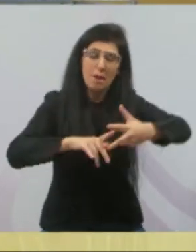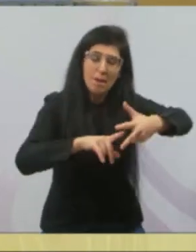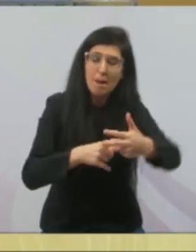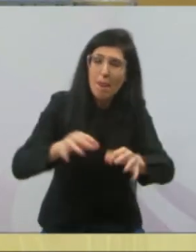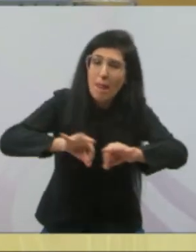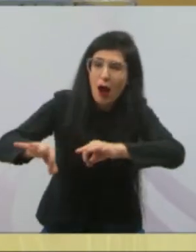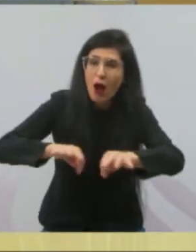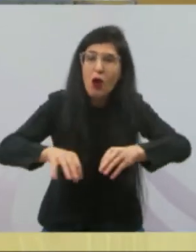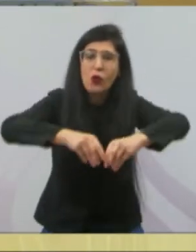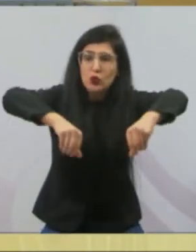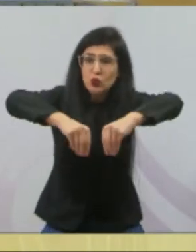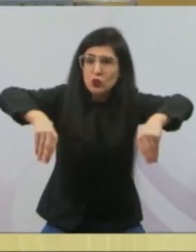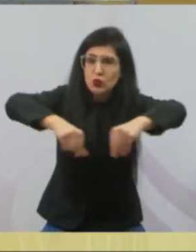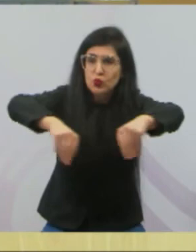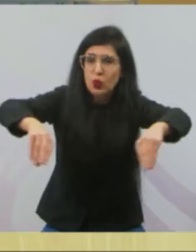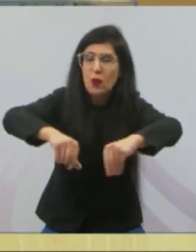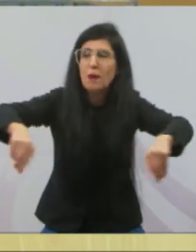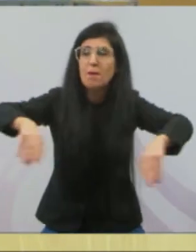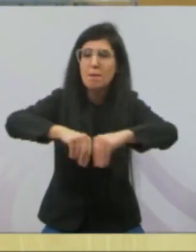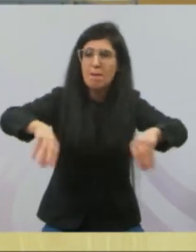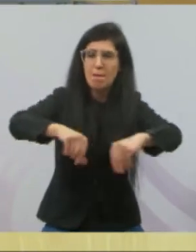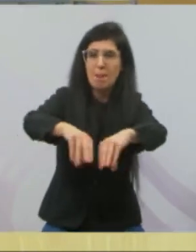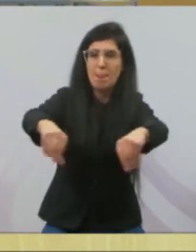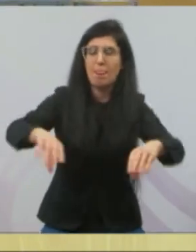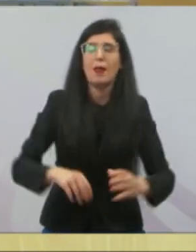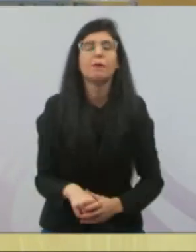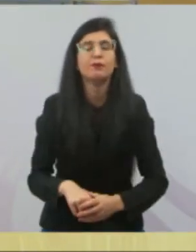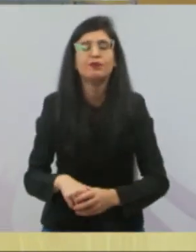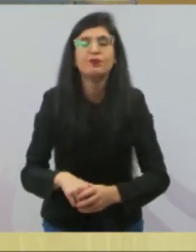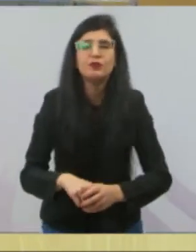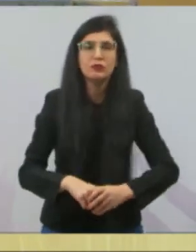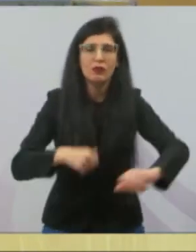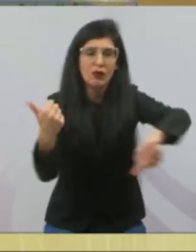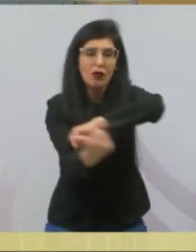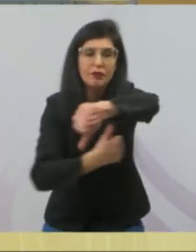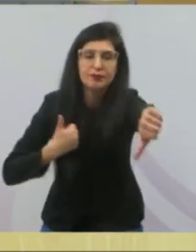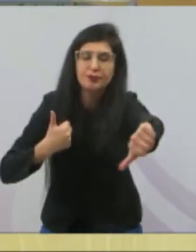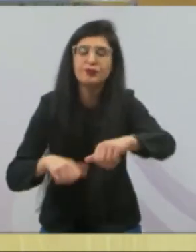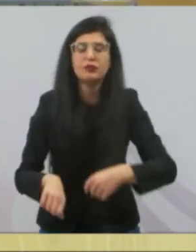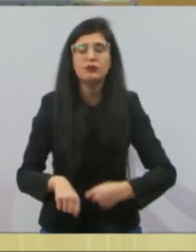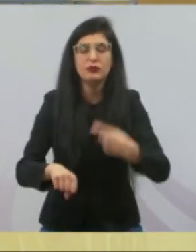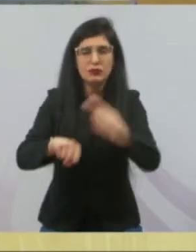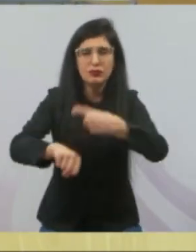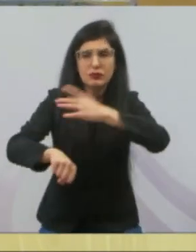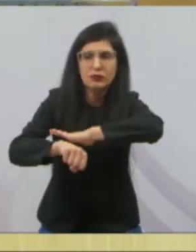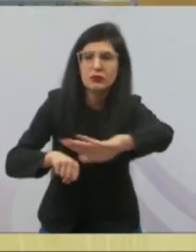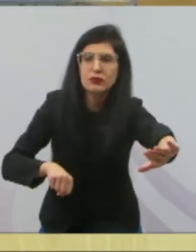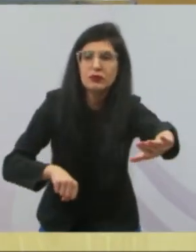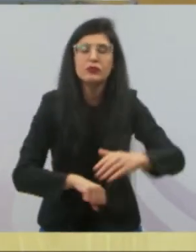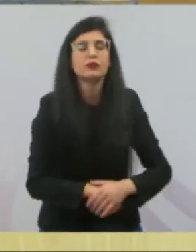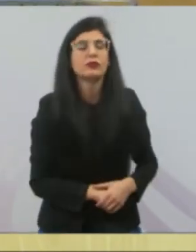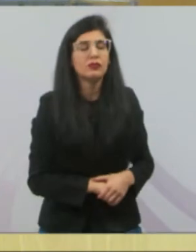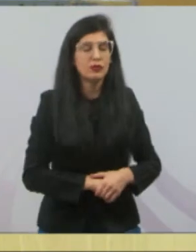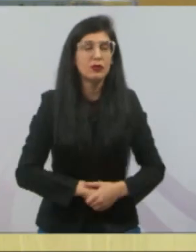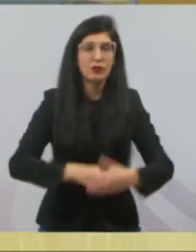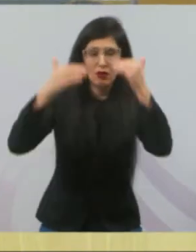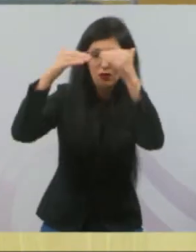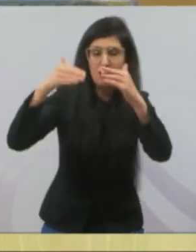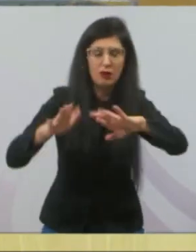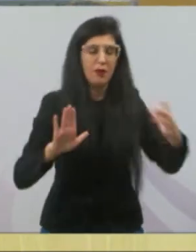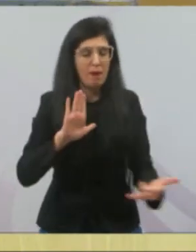no Jardim Luiza já é um local que a gente conhece, que inunda, que é complicado quando vem as chuvas. Por que